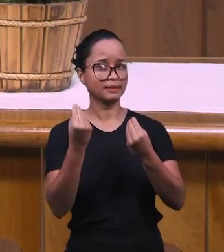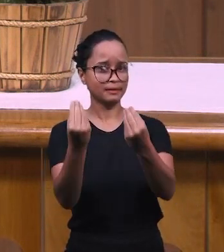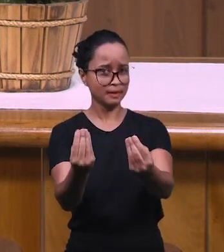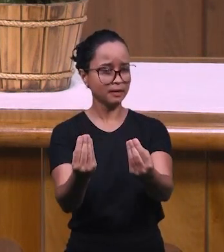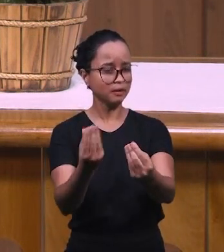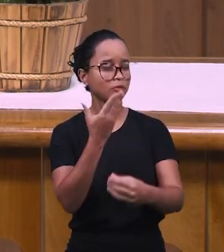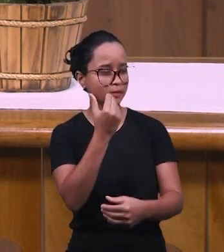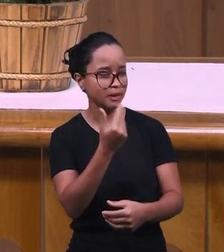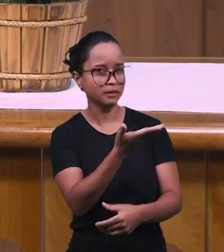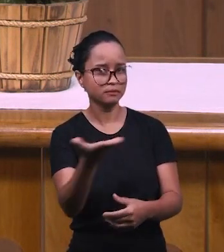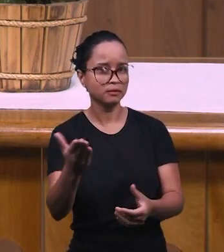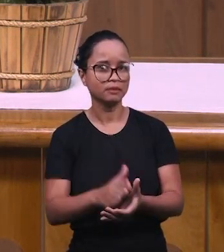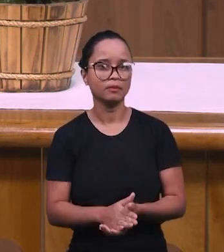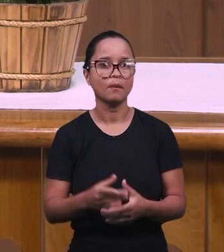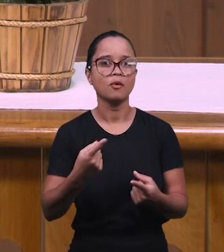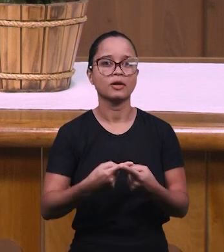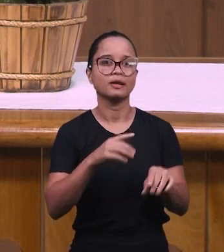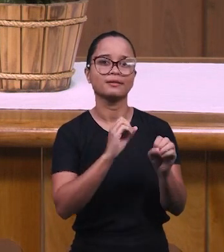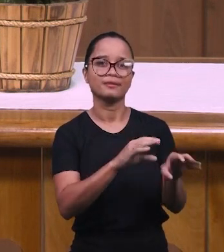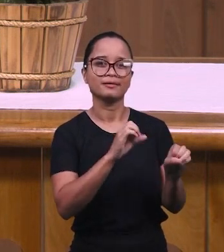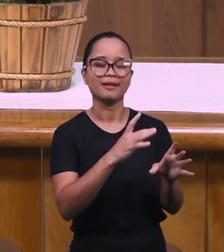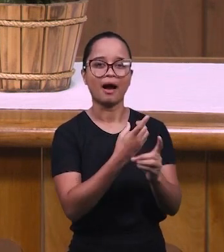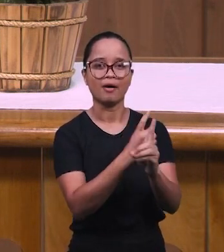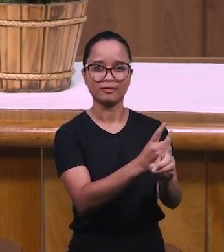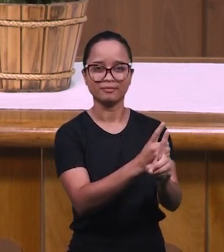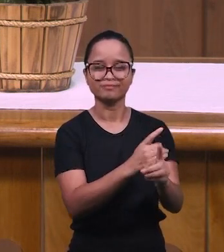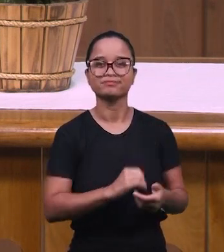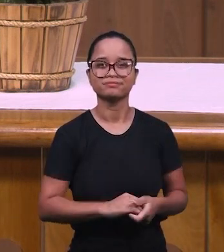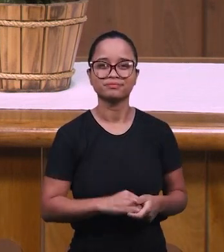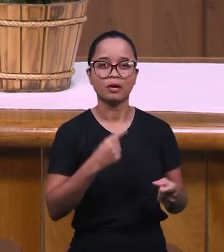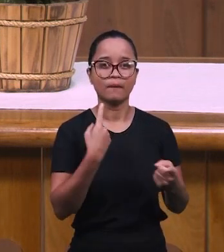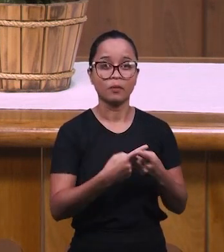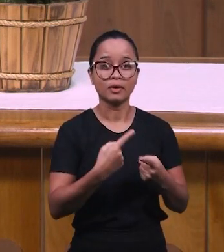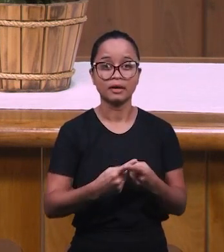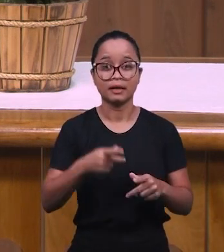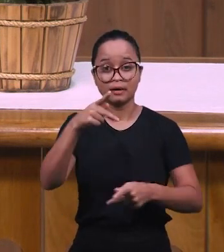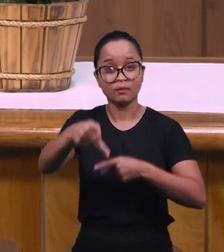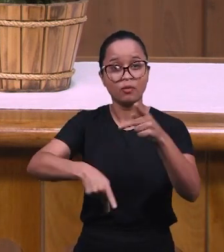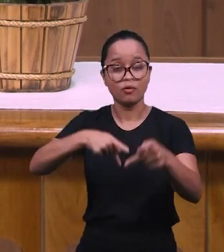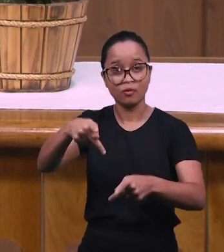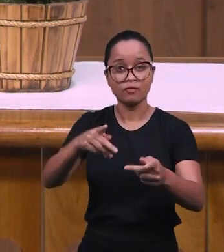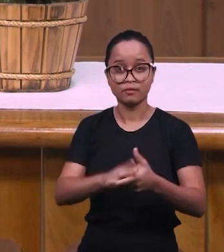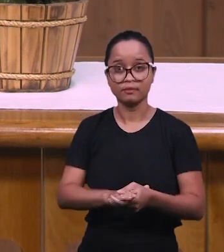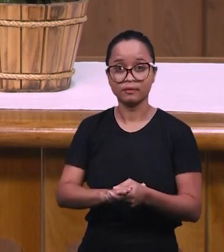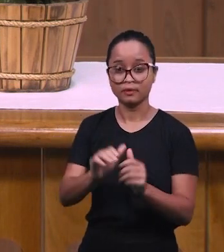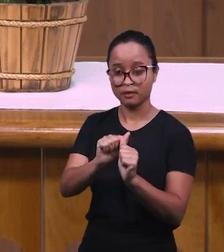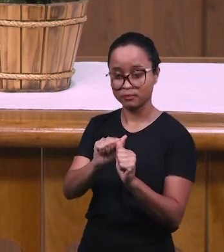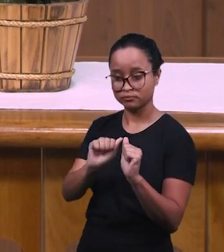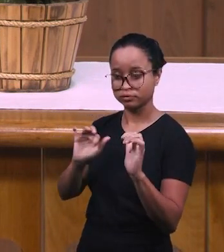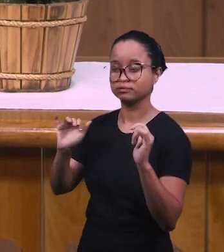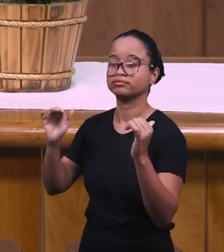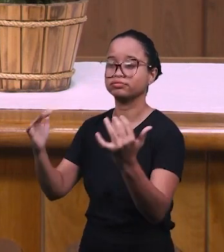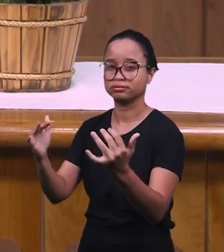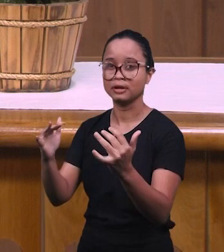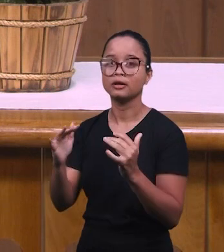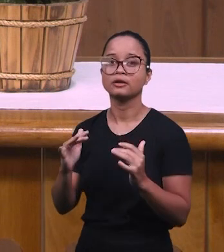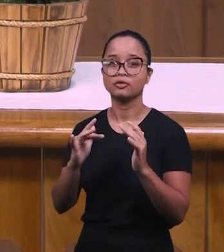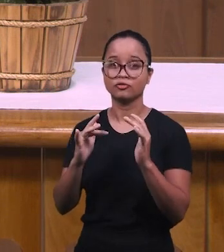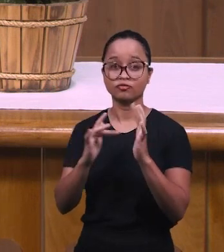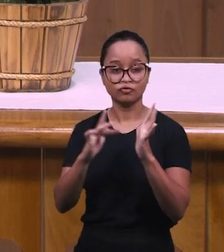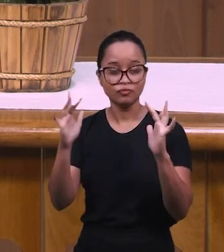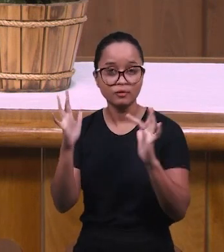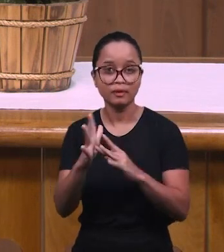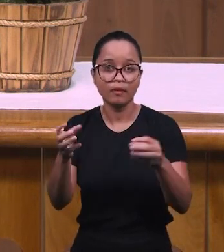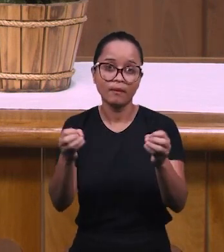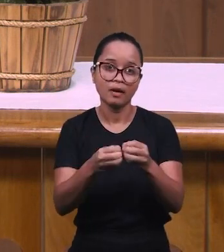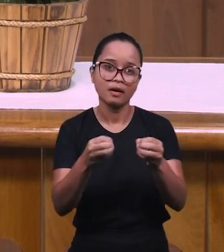comer, porque ele queria dar um ensino aos discípulos ali. Porque eles estavam, aquela multidão estava ao redor de Jesus,